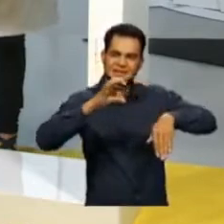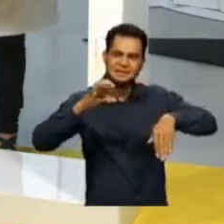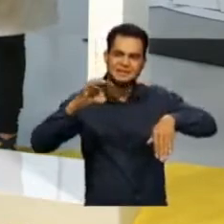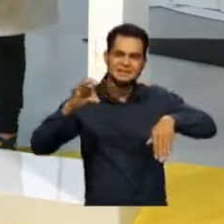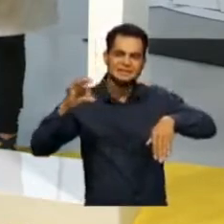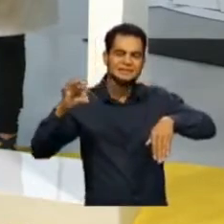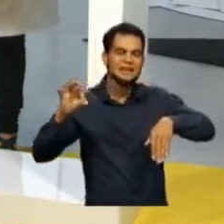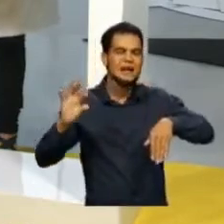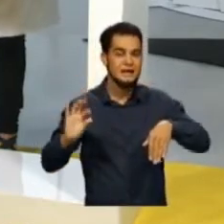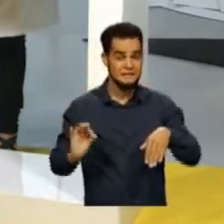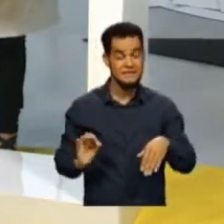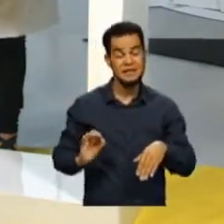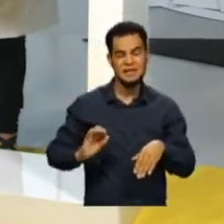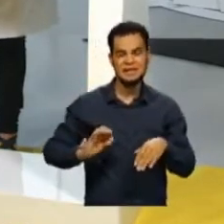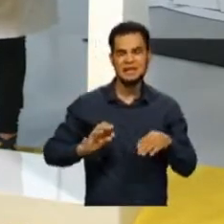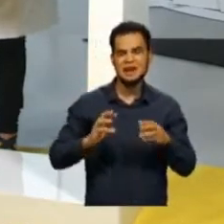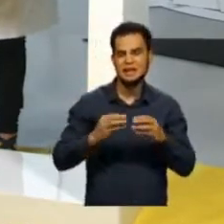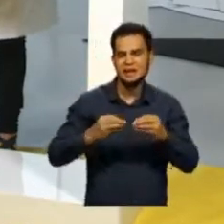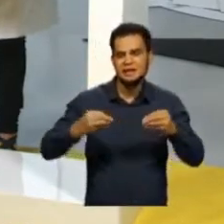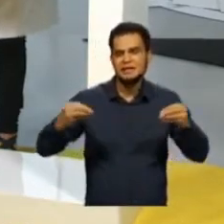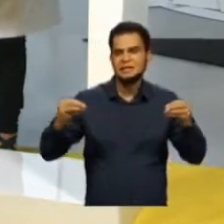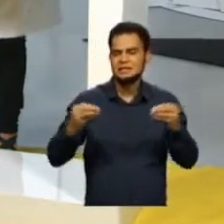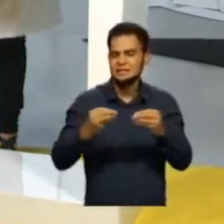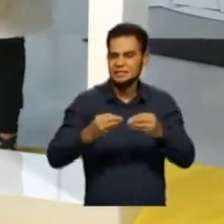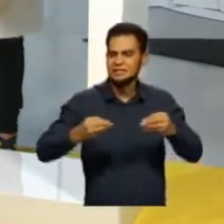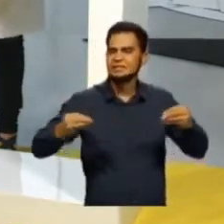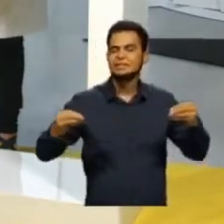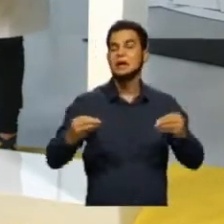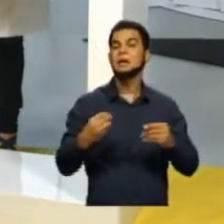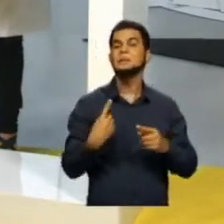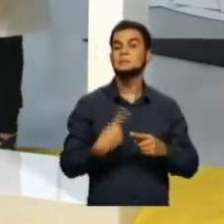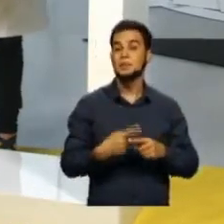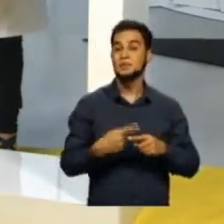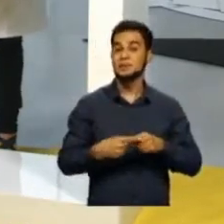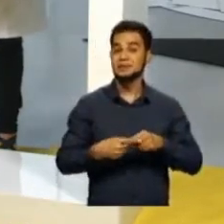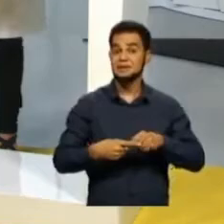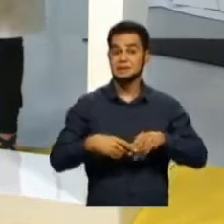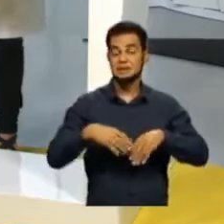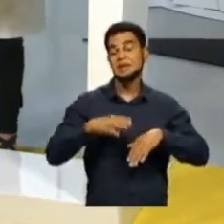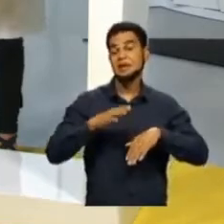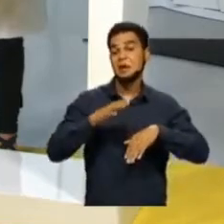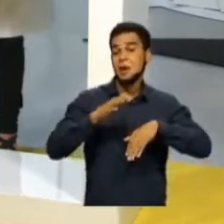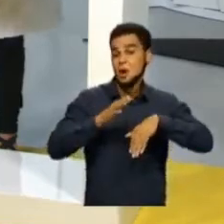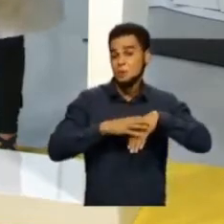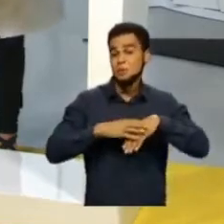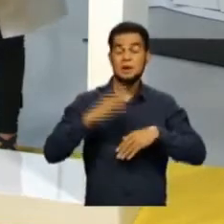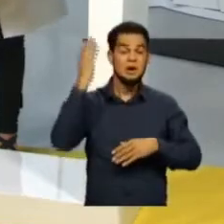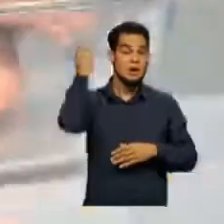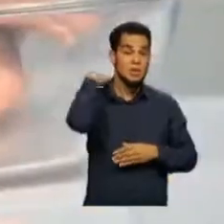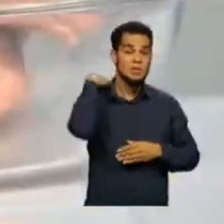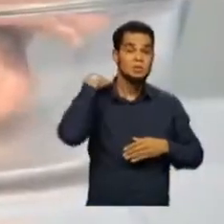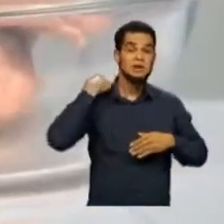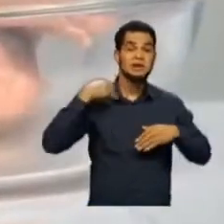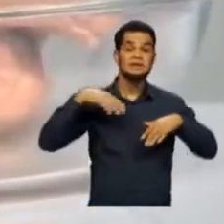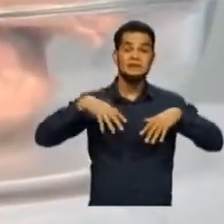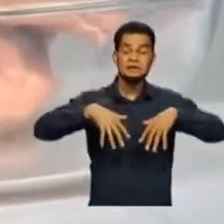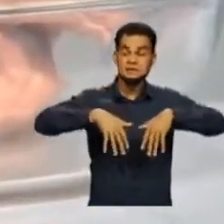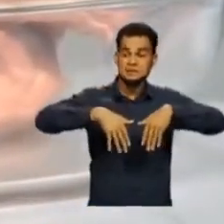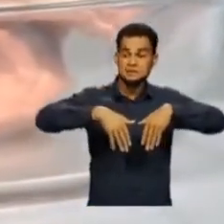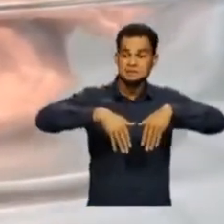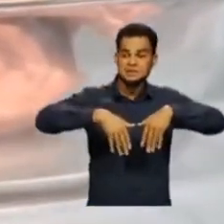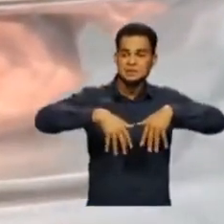delicada, com uma certa elasticidade. Por quê? Porque o pulmão, ele não faz um movimento de inspiração e de expiração,